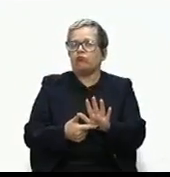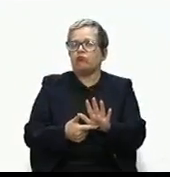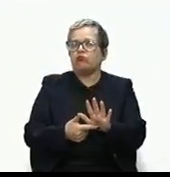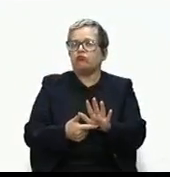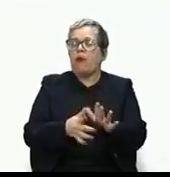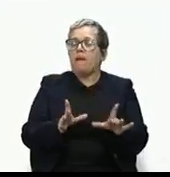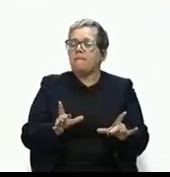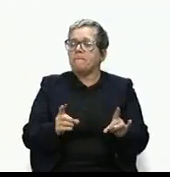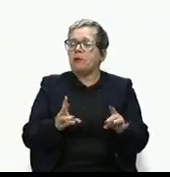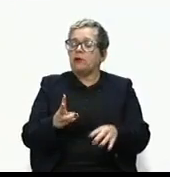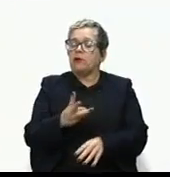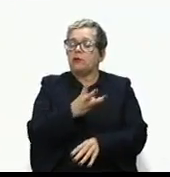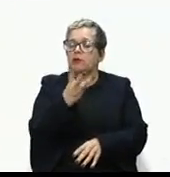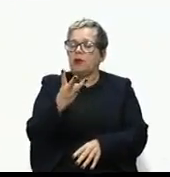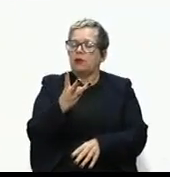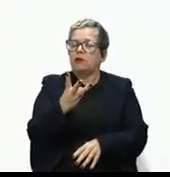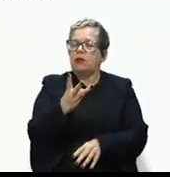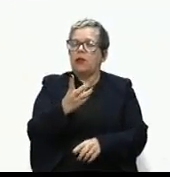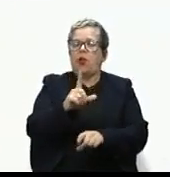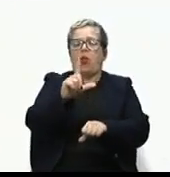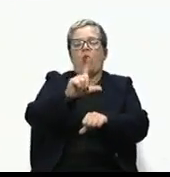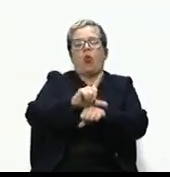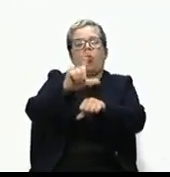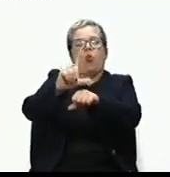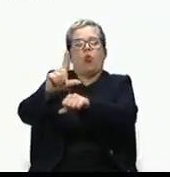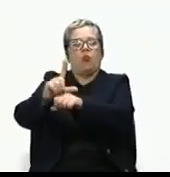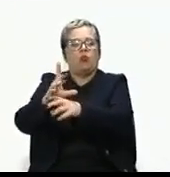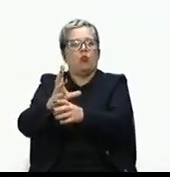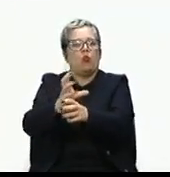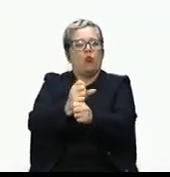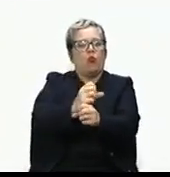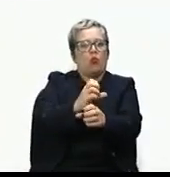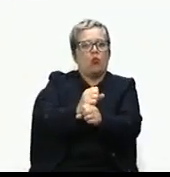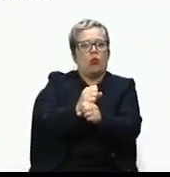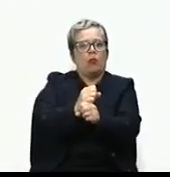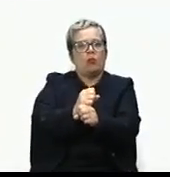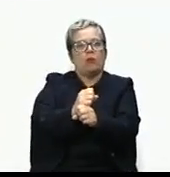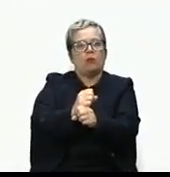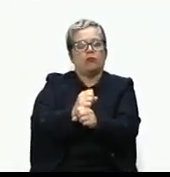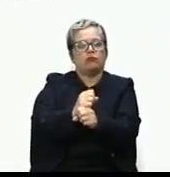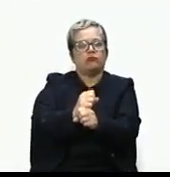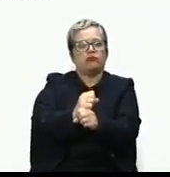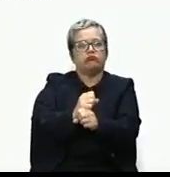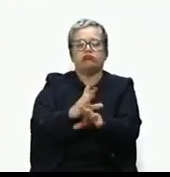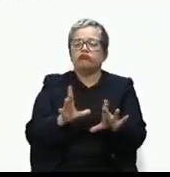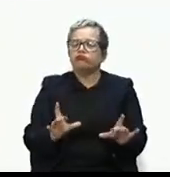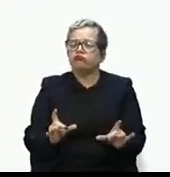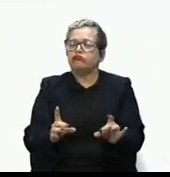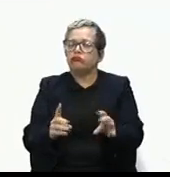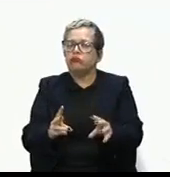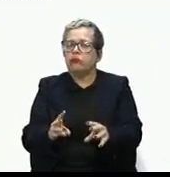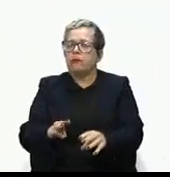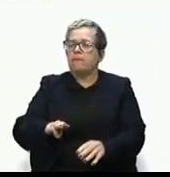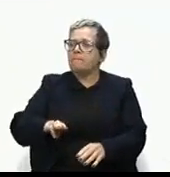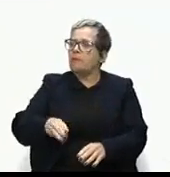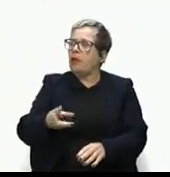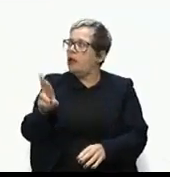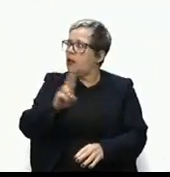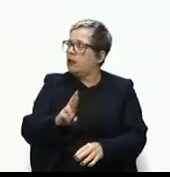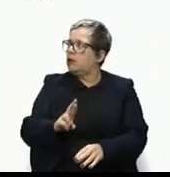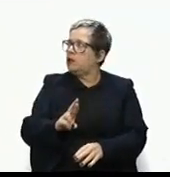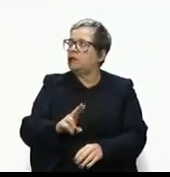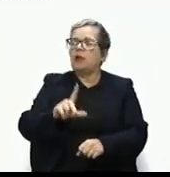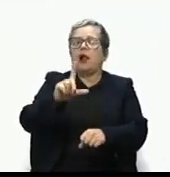dessas 3 lojas nesse período, onde cada elemento é o faturamento em milhares de reais da loja